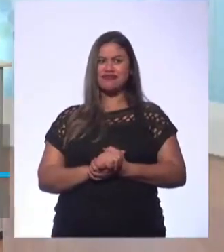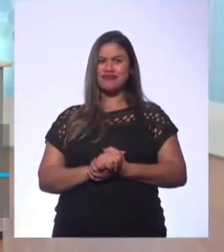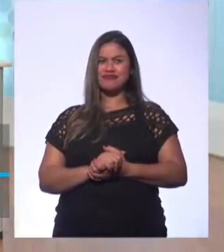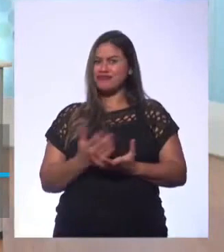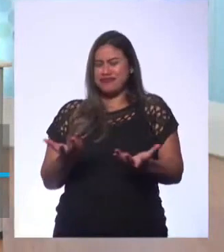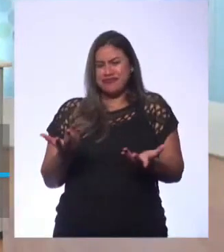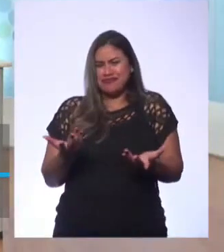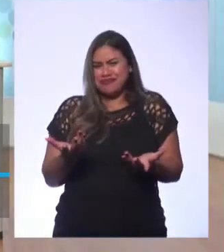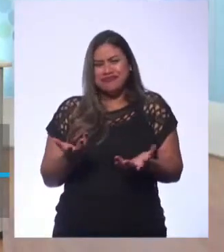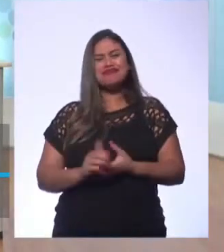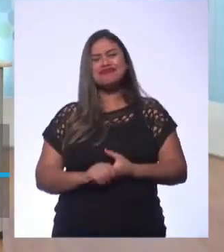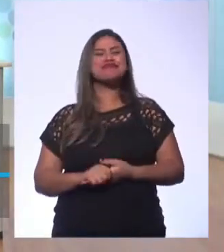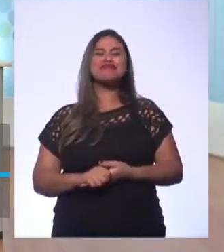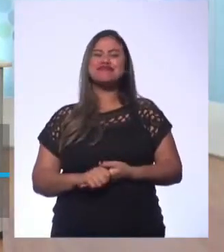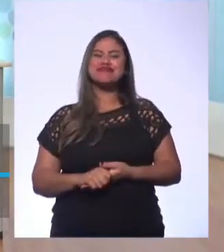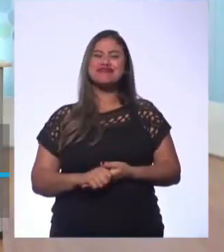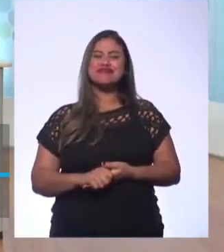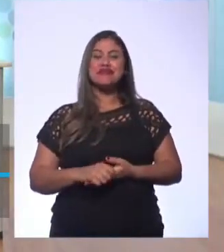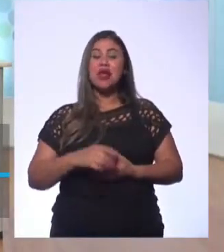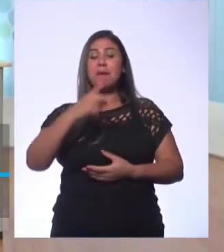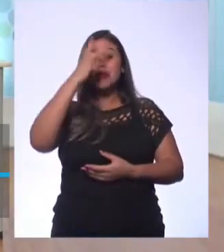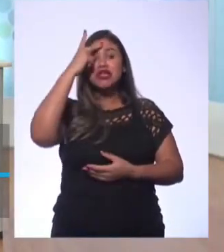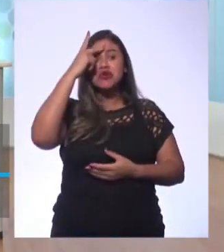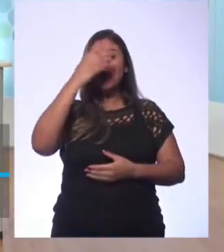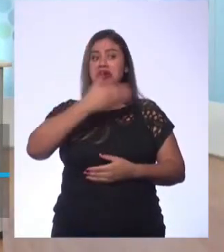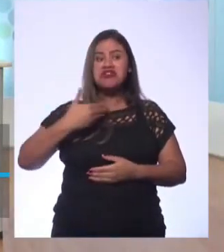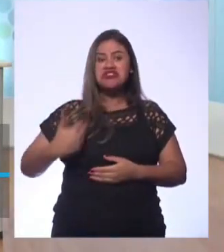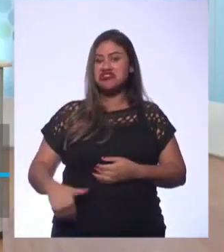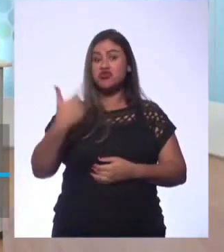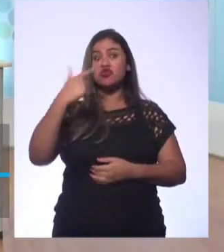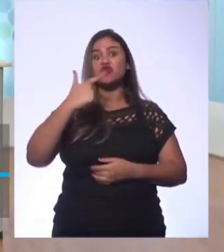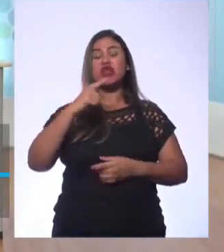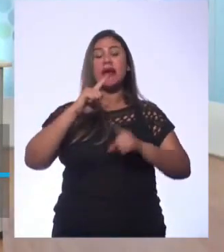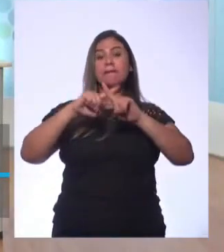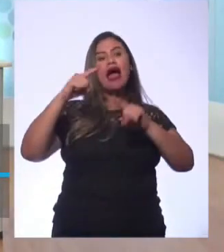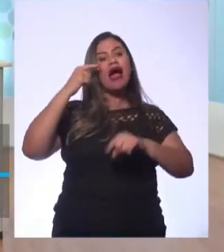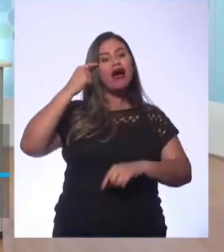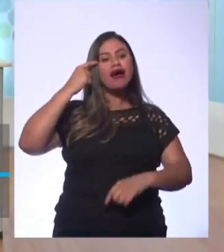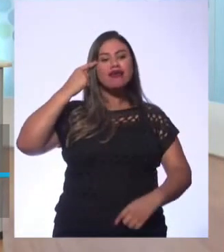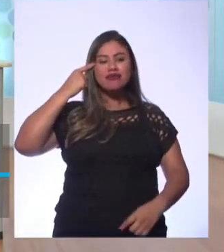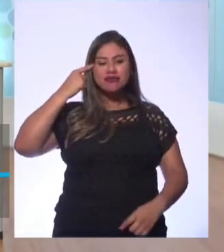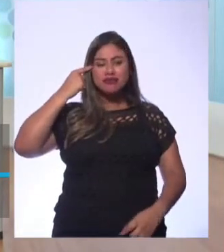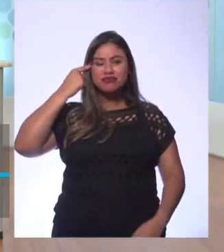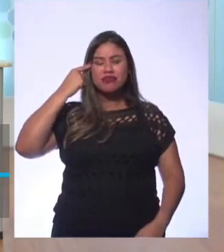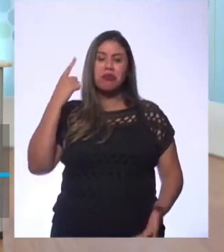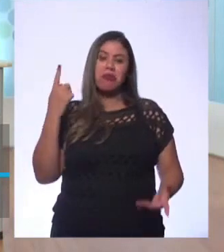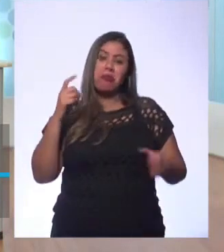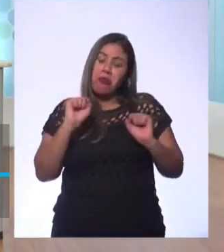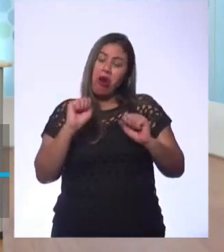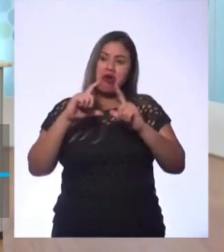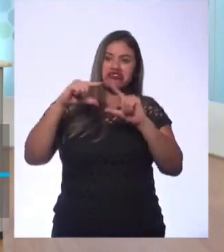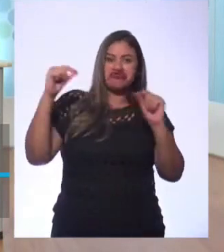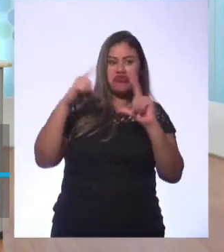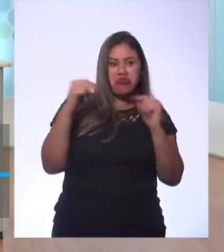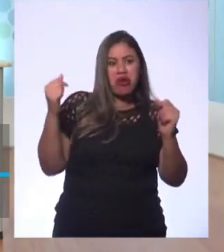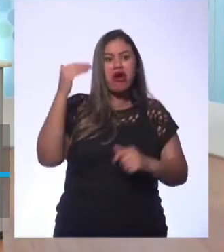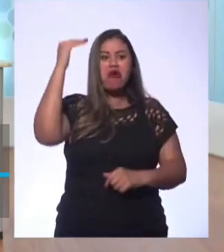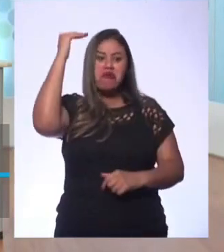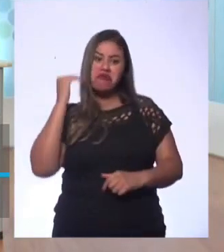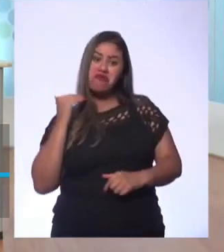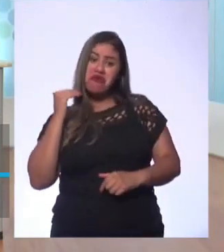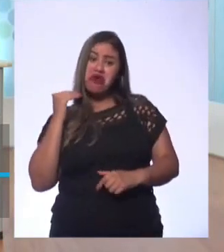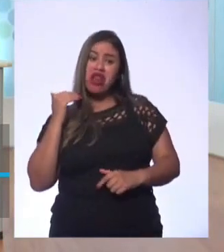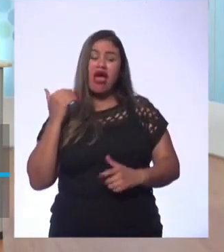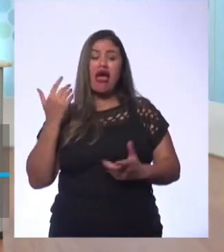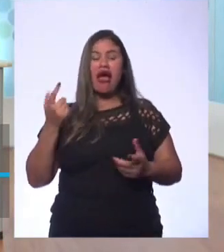Né? E muitos orientais, às vezes a pessoa nem é, né, de origem chinesa. Sim. Às vezes é japonesa, às vezes é coreana, a